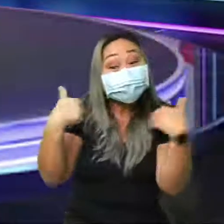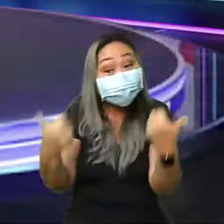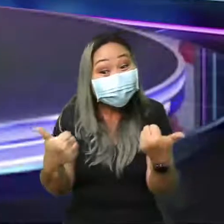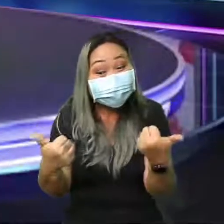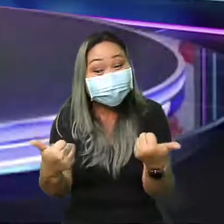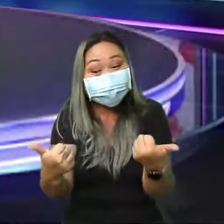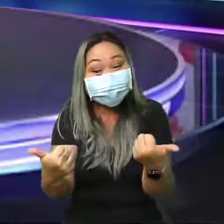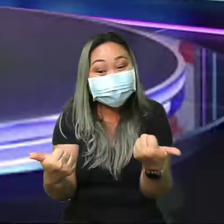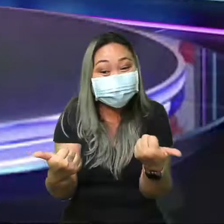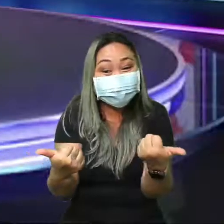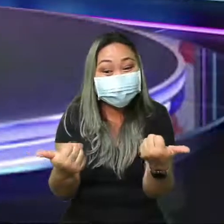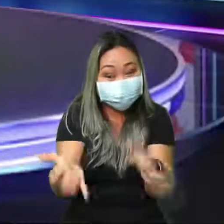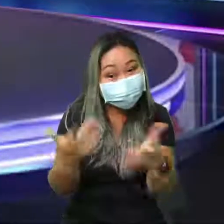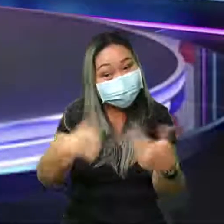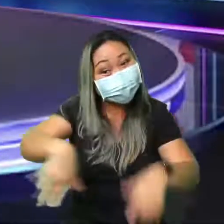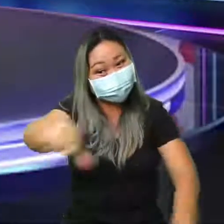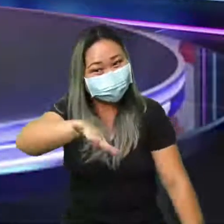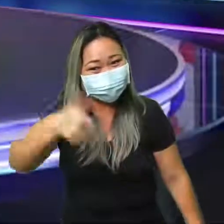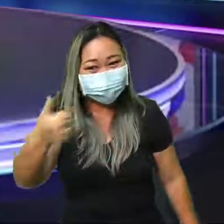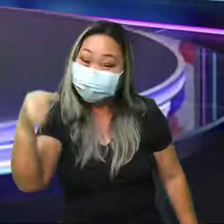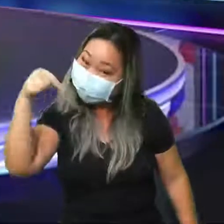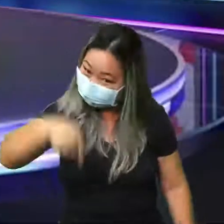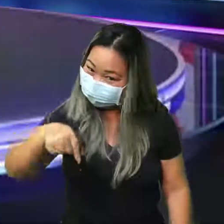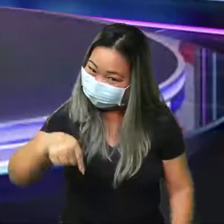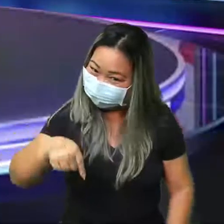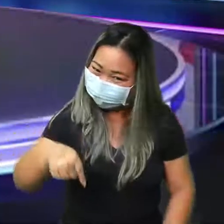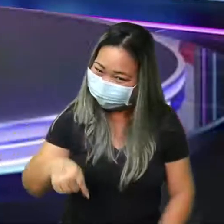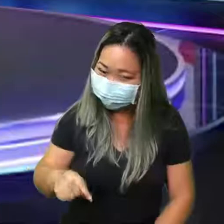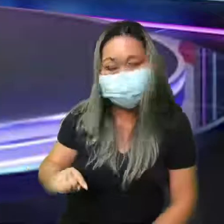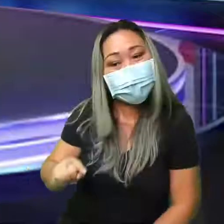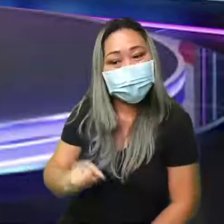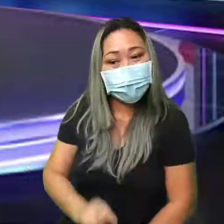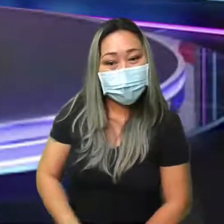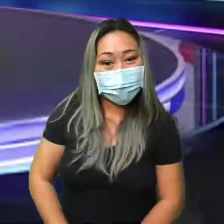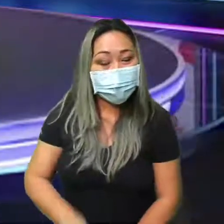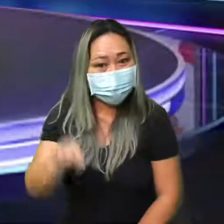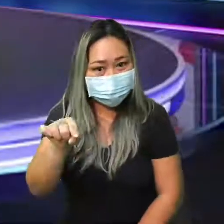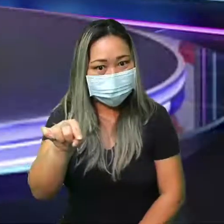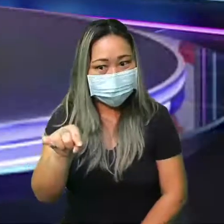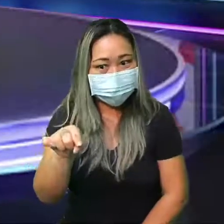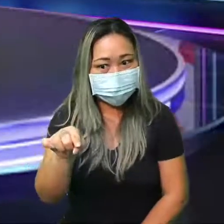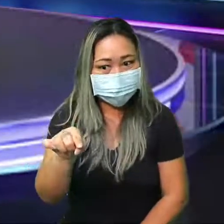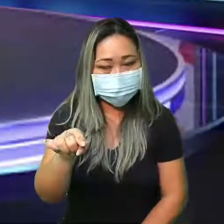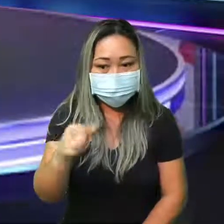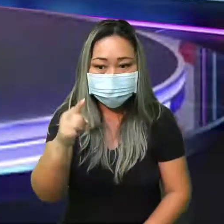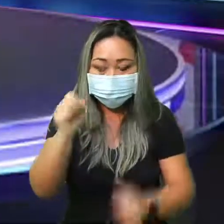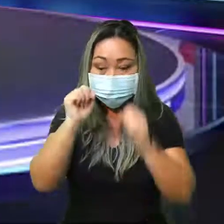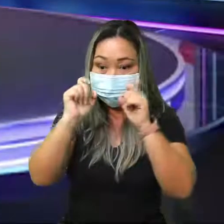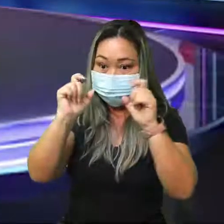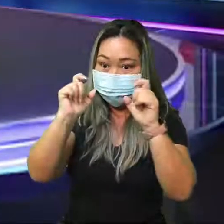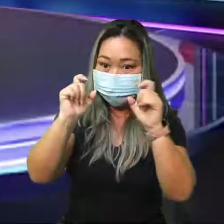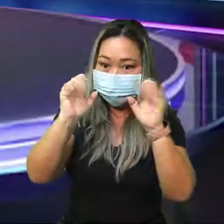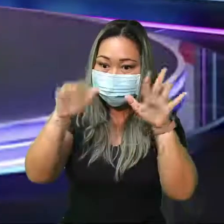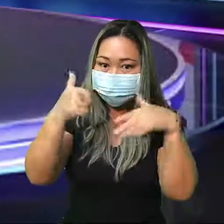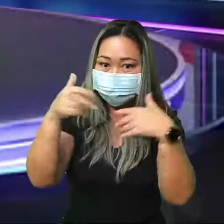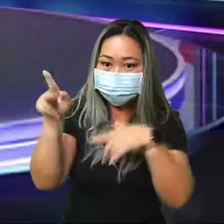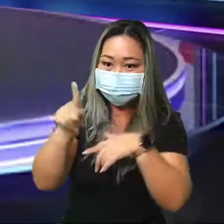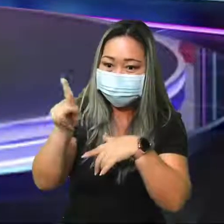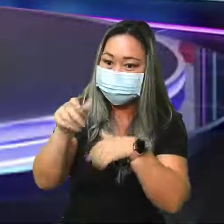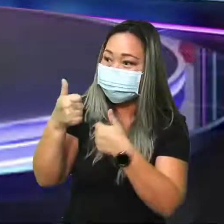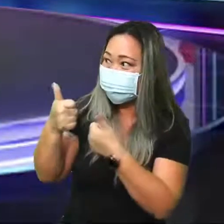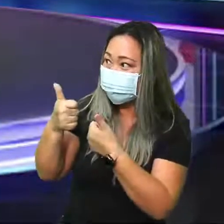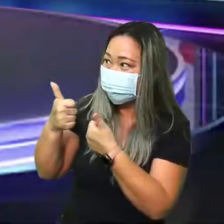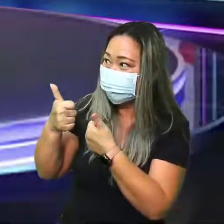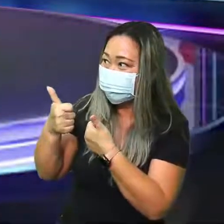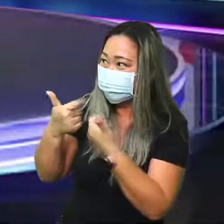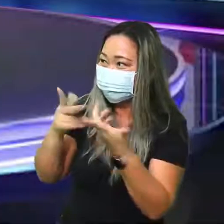É isso aí, galera. Estamos aqui. Você tá antenado? Prof, tá tudo tranquilo, né,